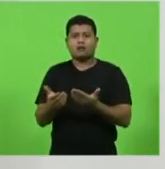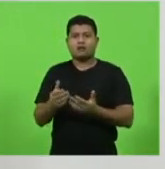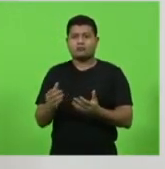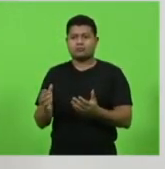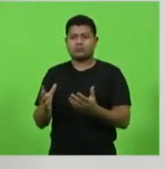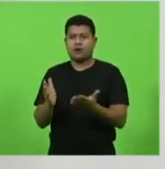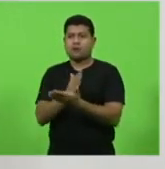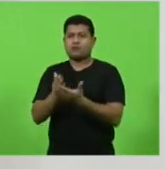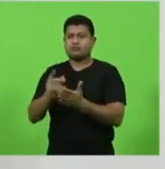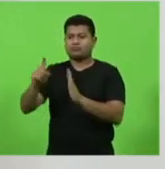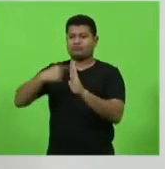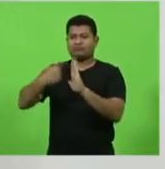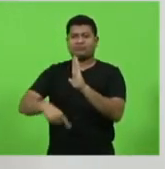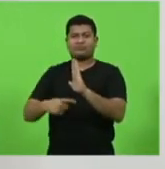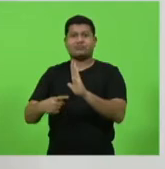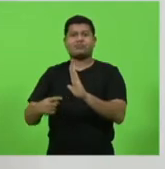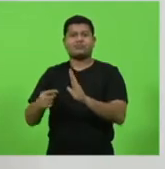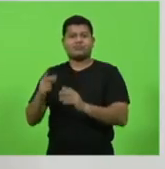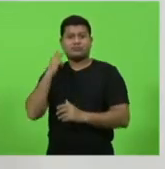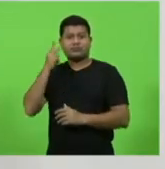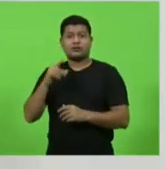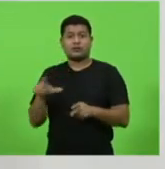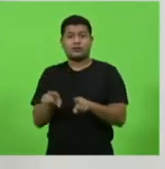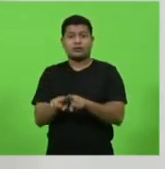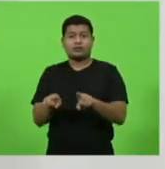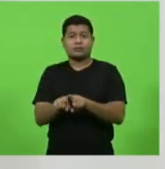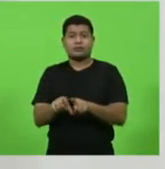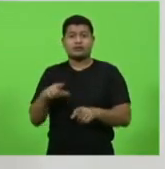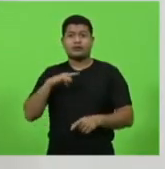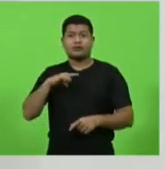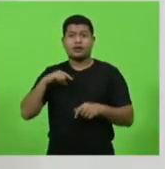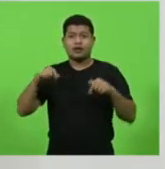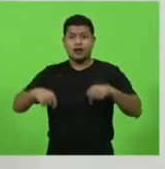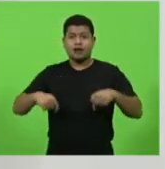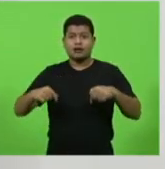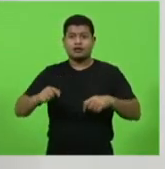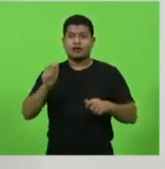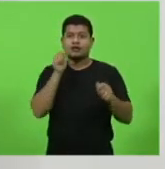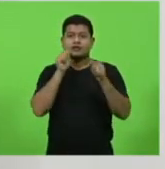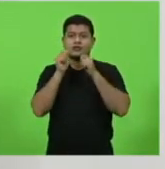e tem até assessor aqui parlamentar da casa.